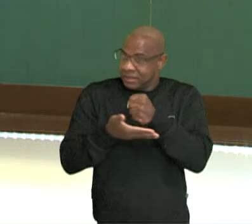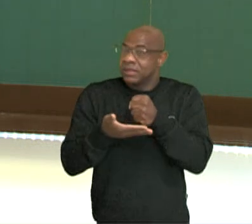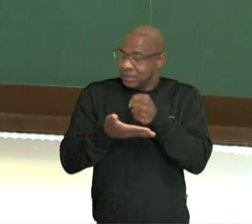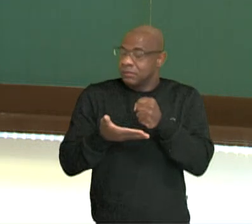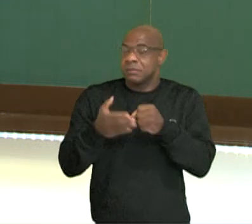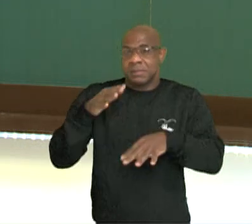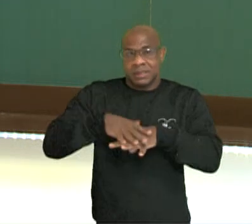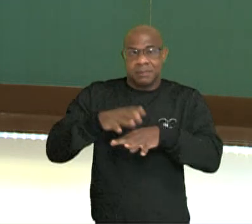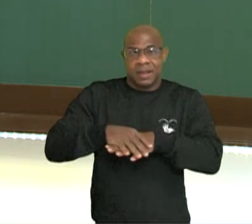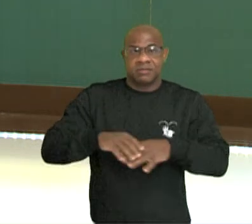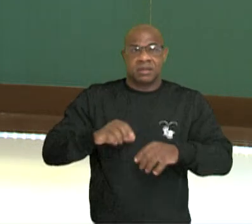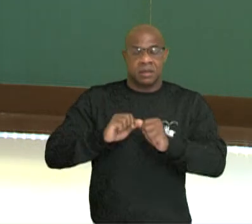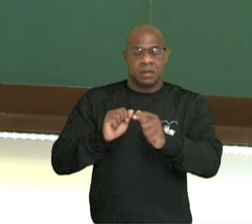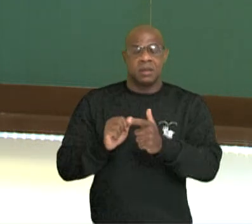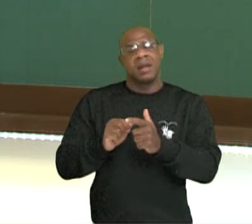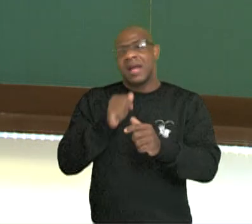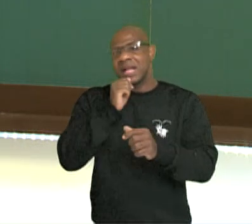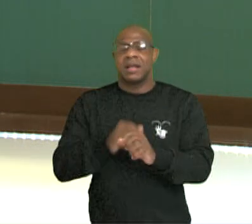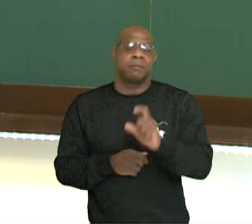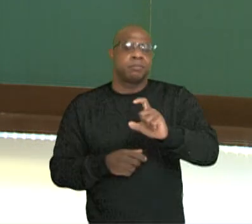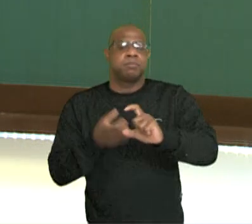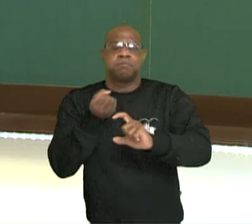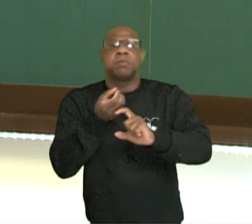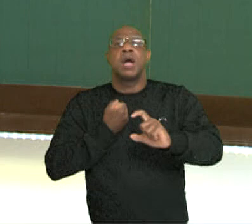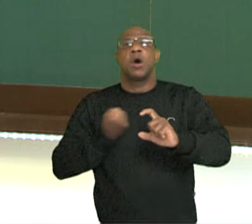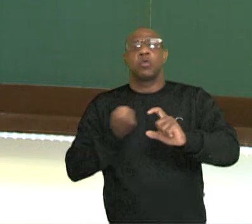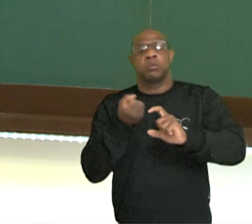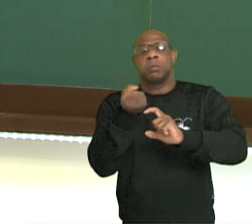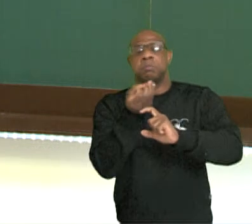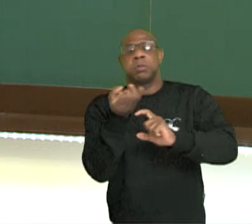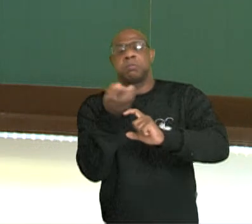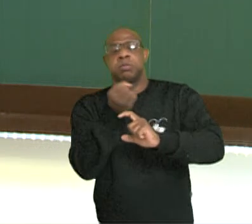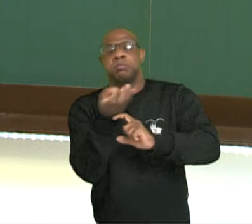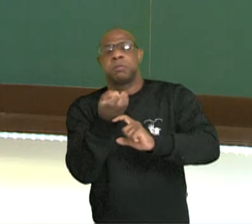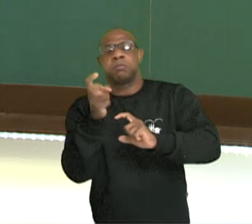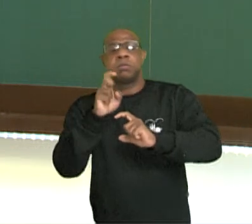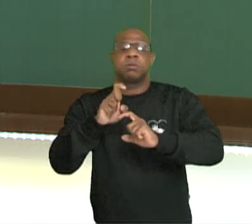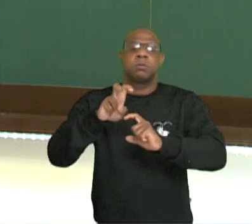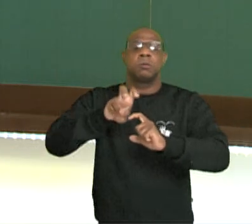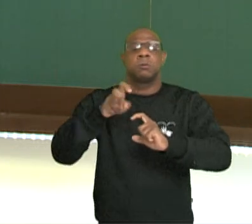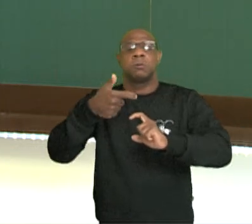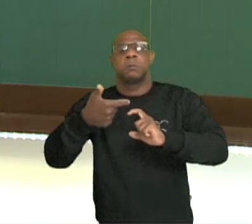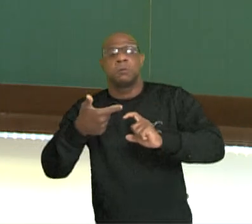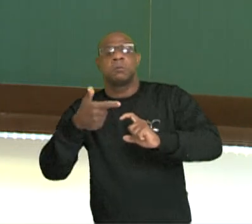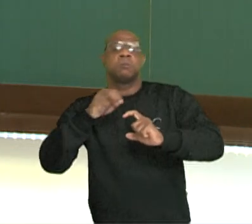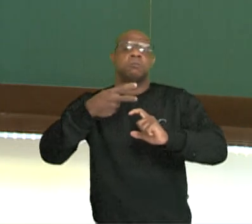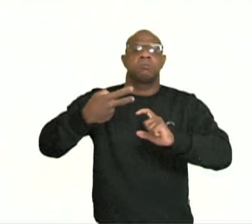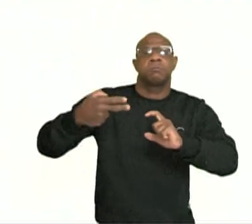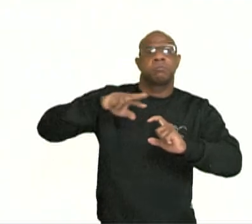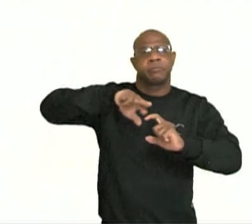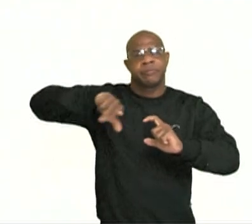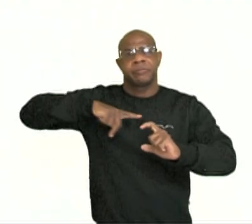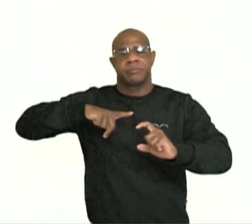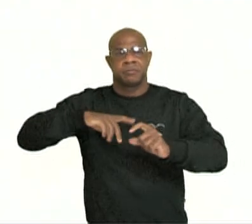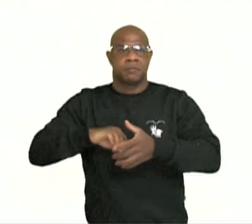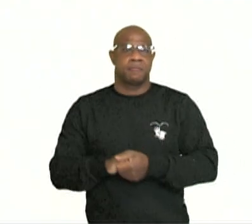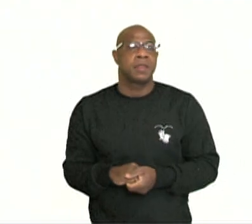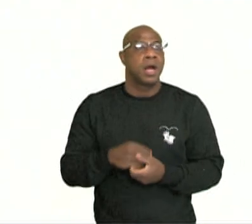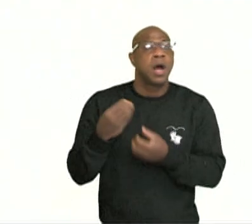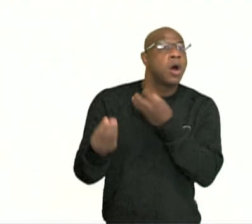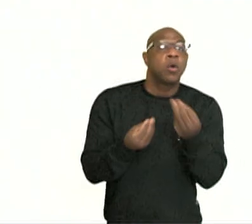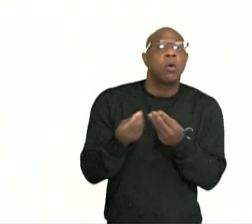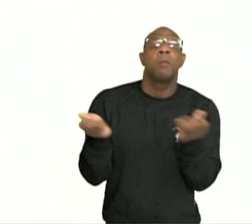juntar esses dois conceitos para resolver as atividades desta aula. Como podemos